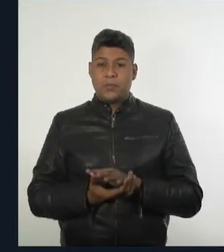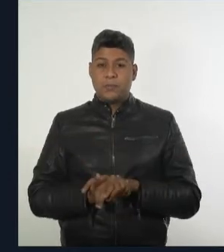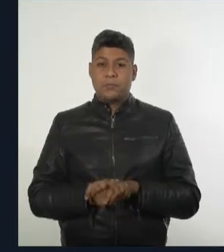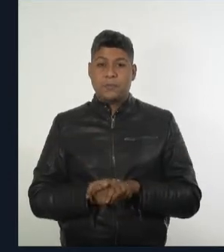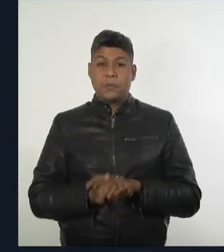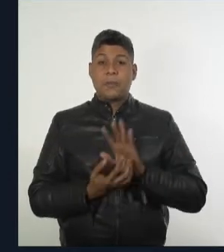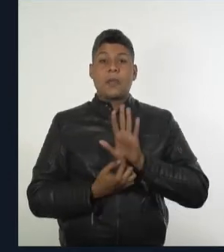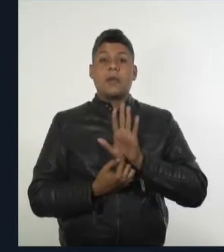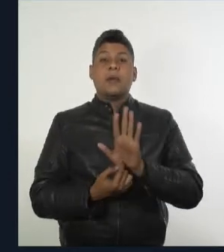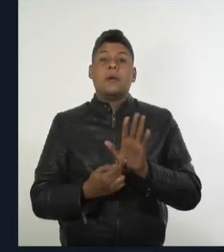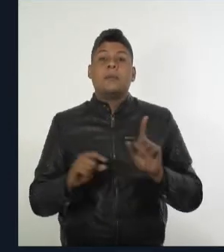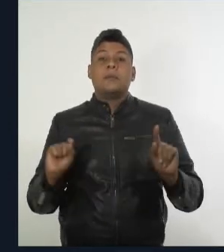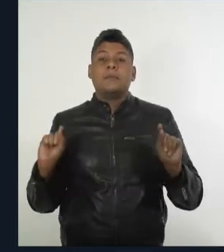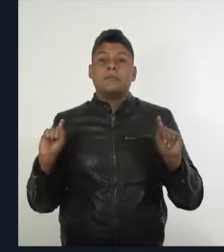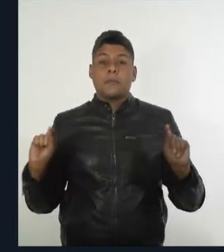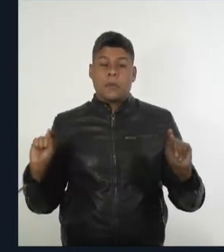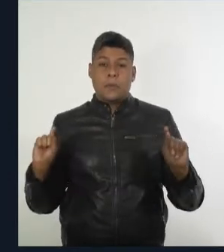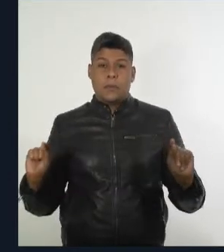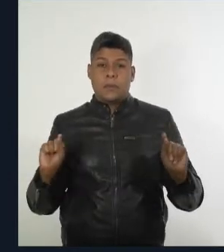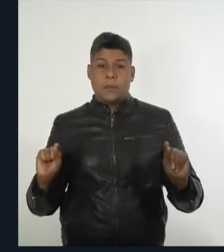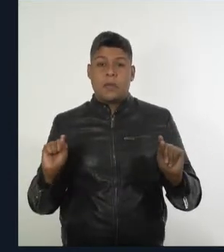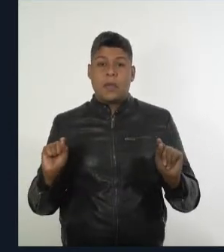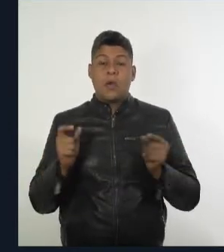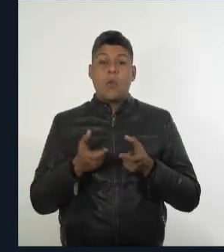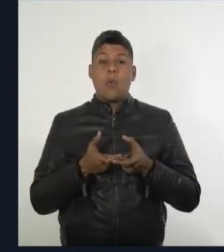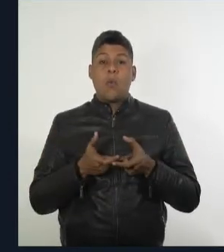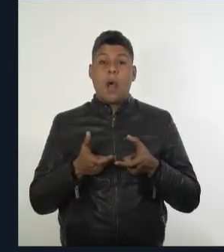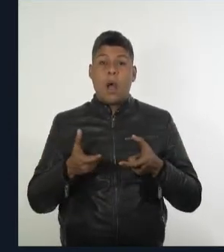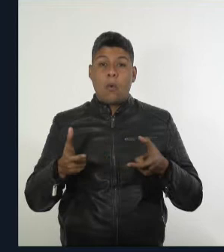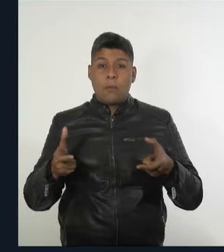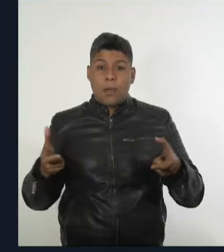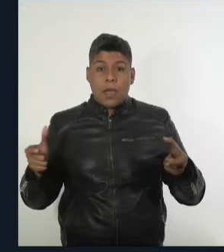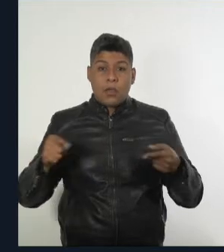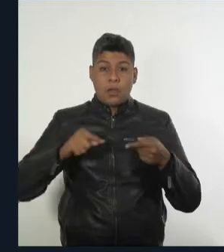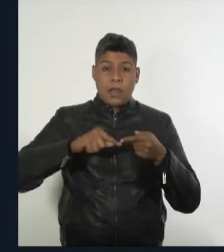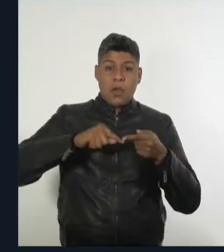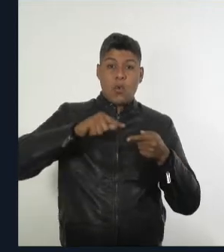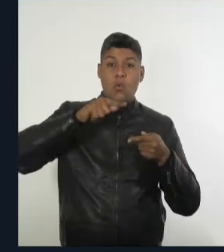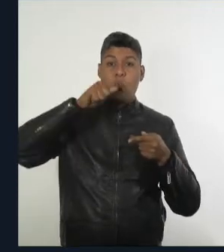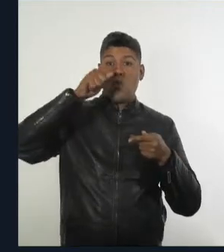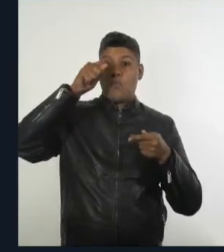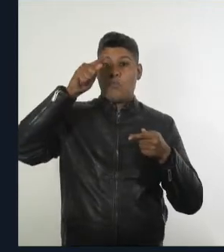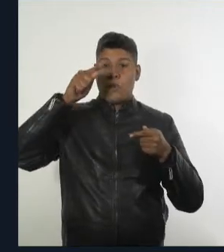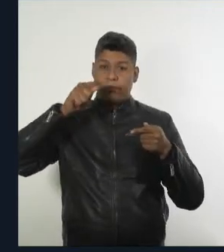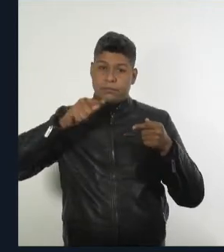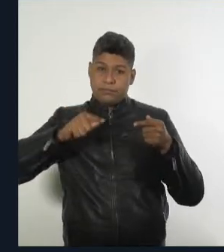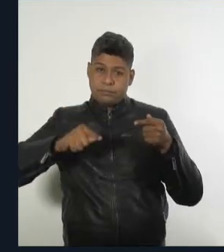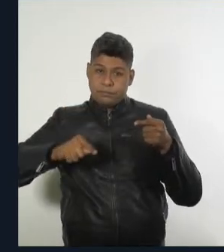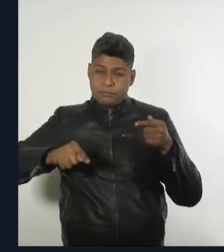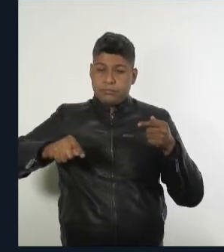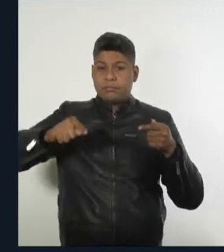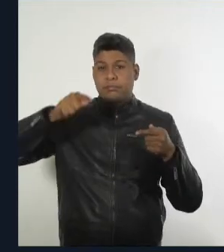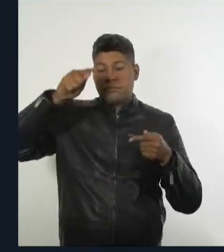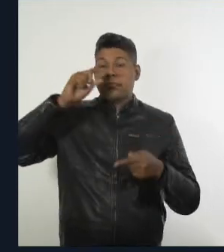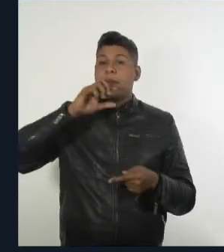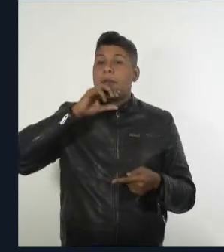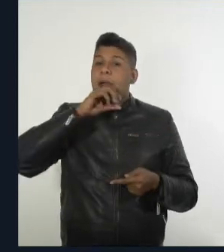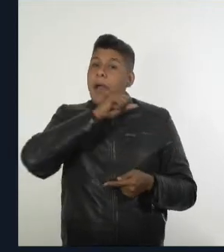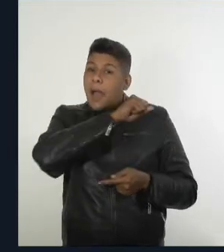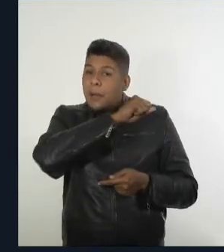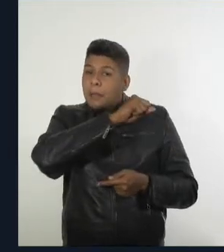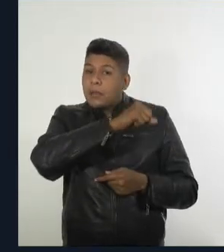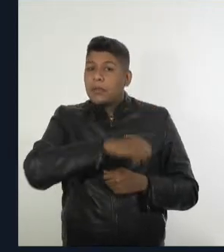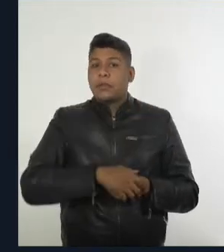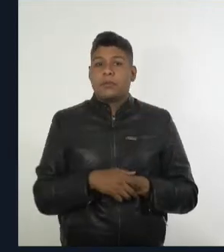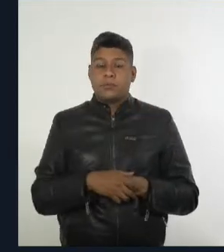mostra exatamente o crescimento das curvas de incidência da variante, muito rapidamente, o